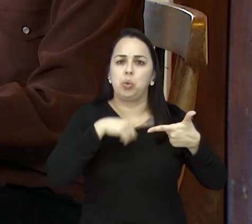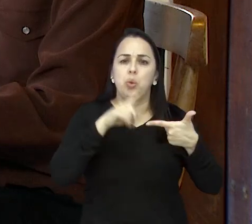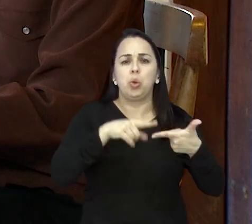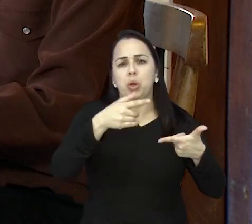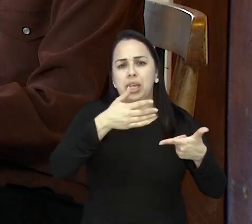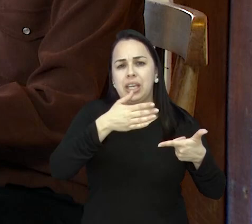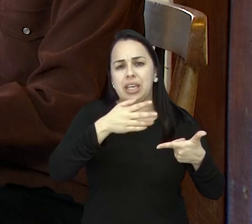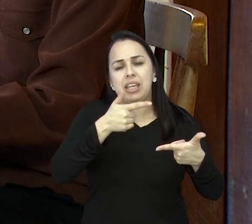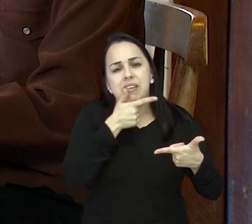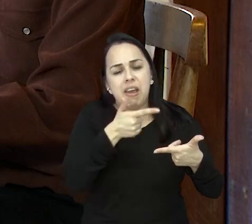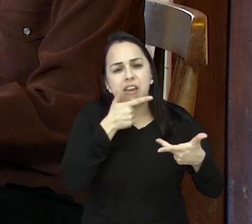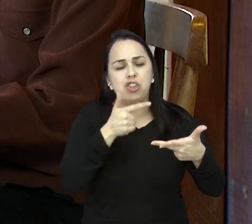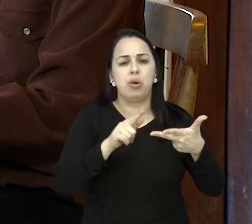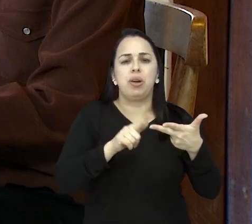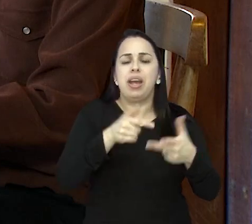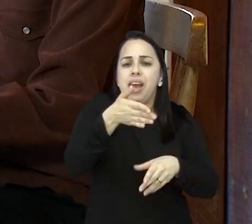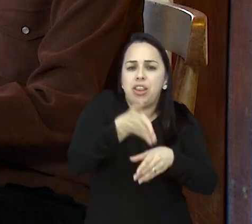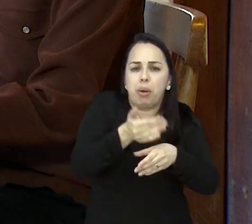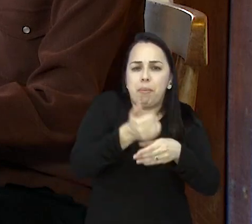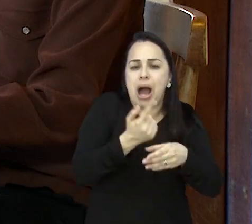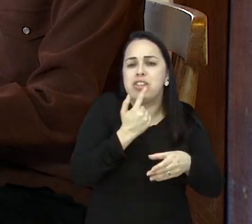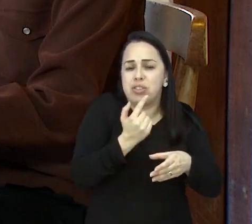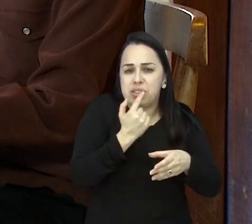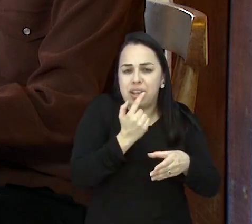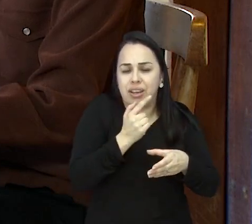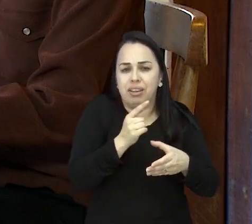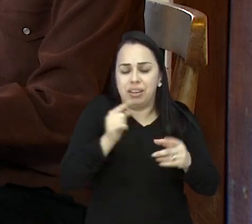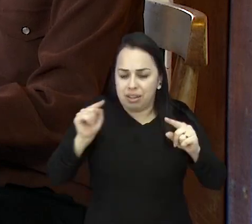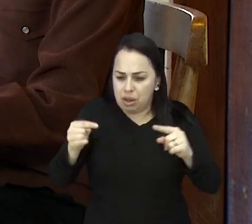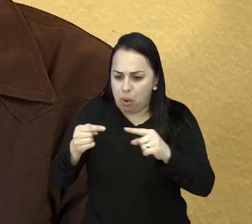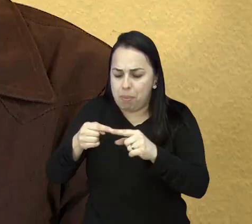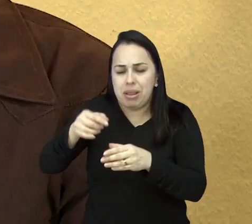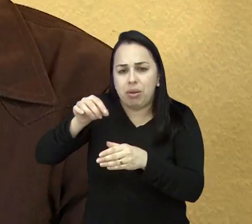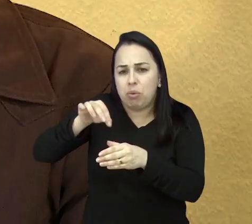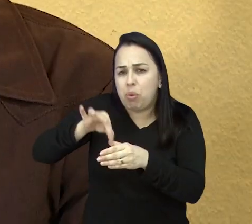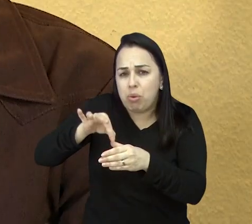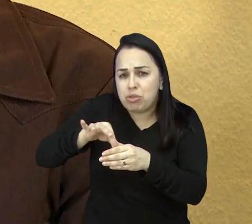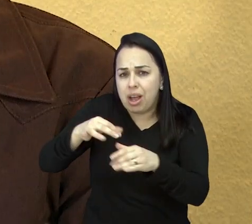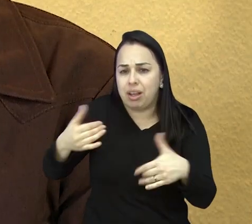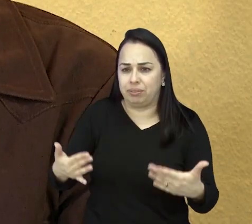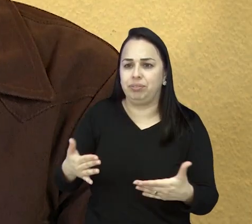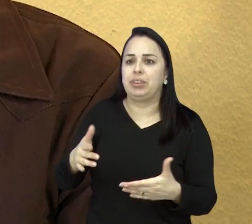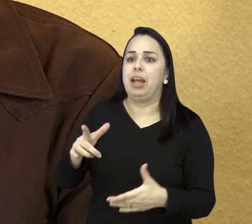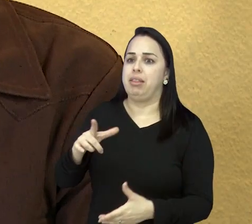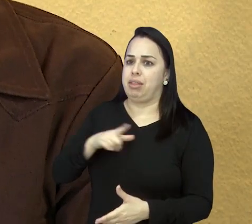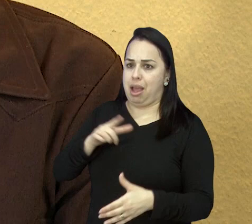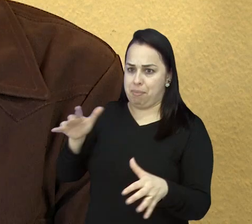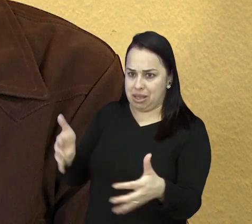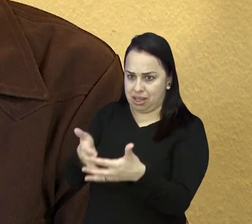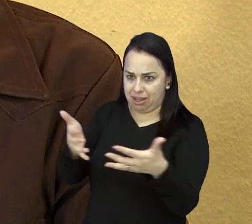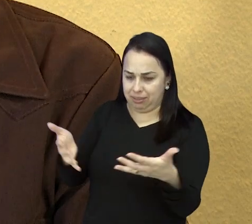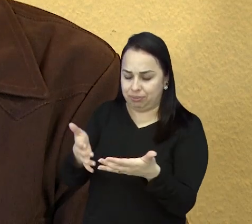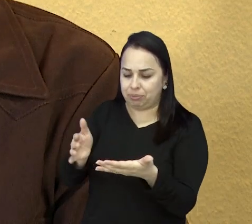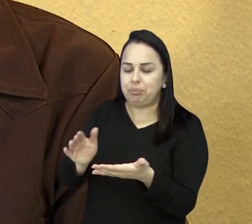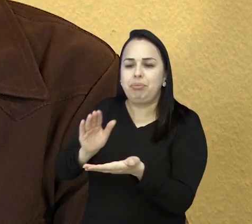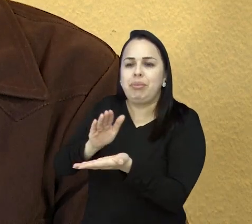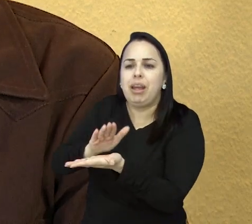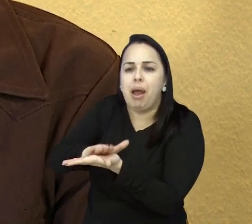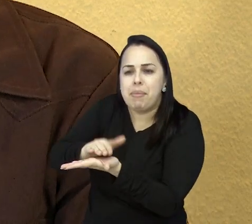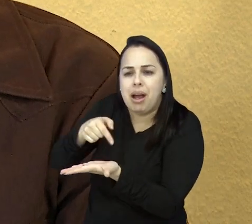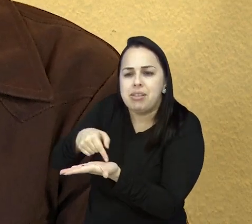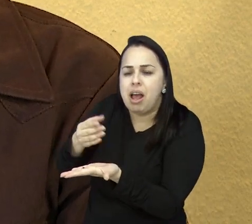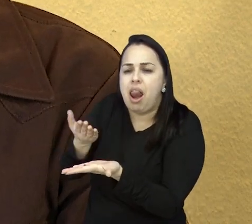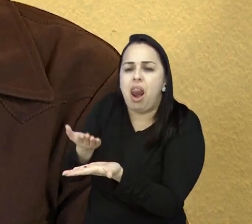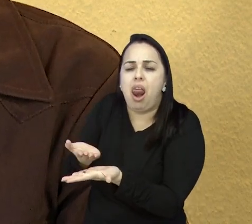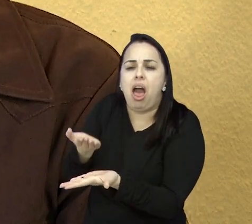tomate fresco, e aí o que você sugere para fazer essa harmonização, Raquel? Como a gente tem uma saladinha também e a massa do crepe é bem leve, a